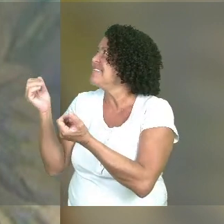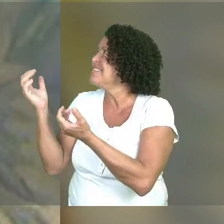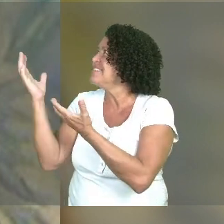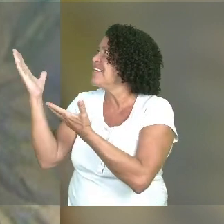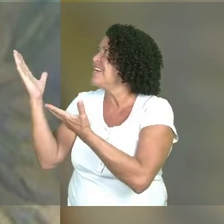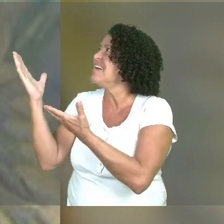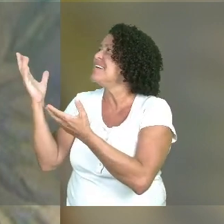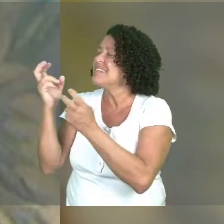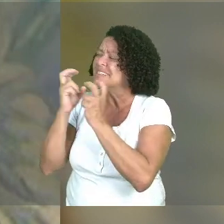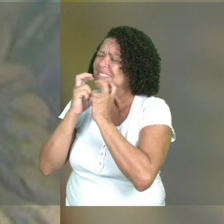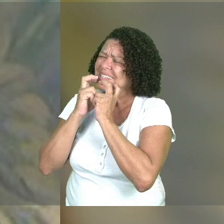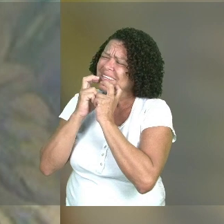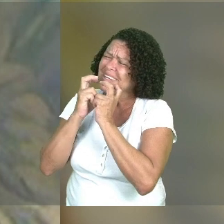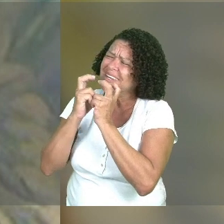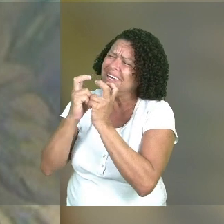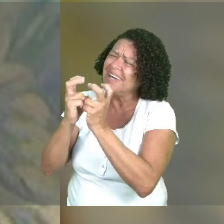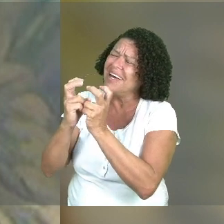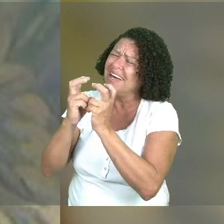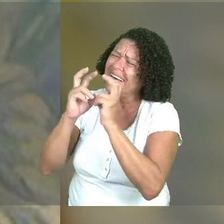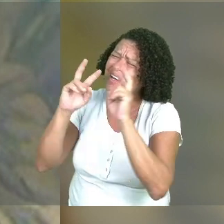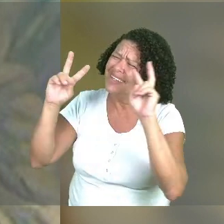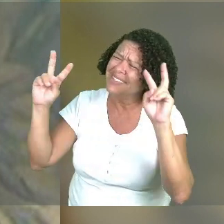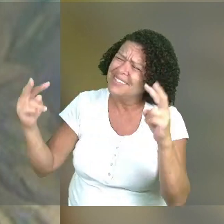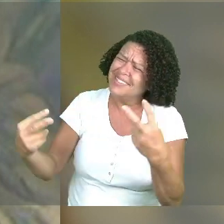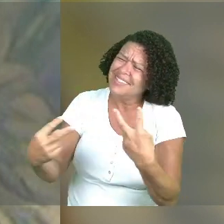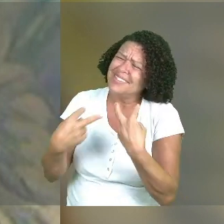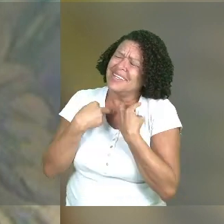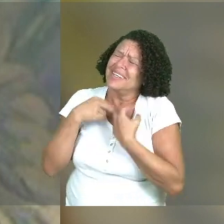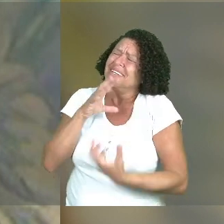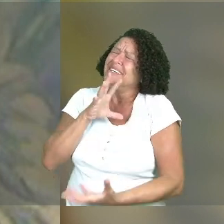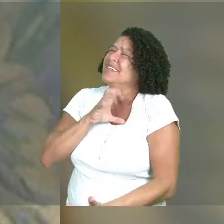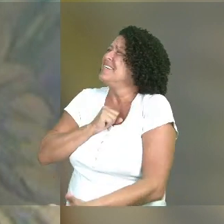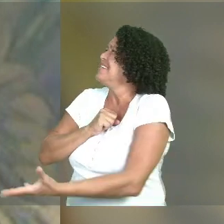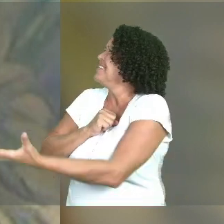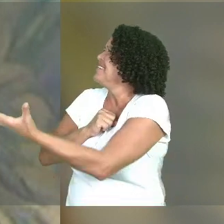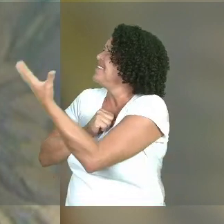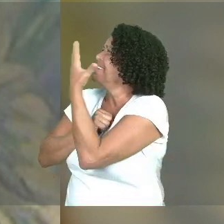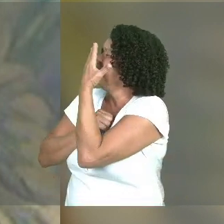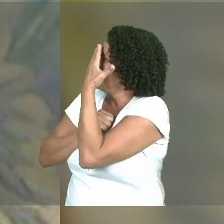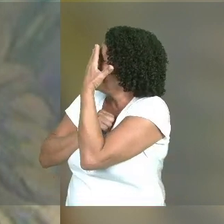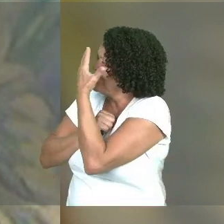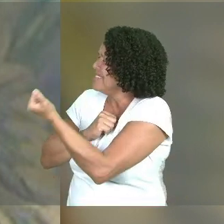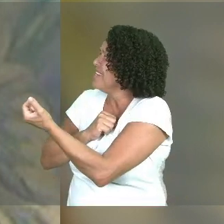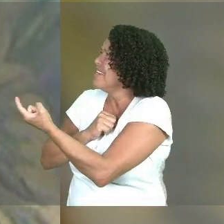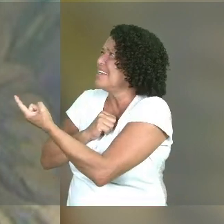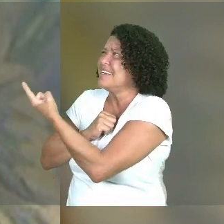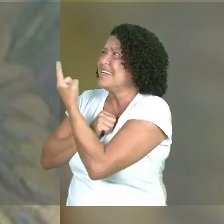um grito de reconhecimento e de amor.